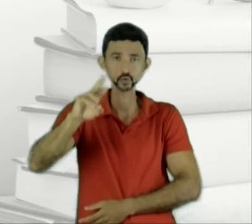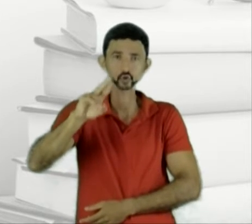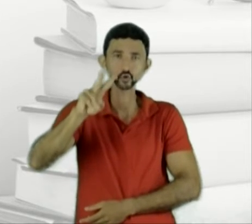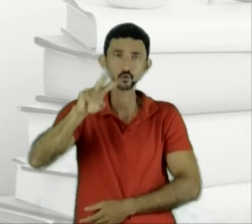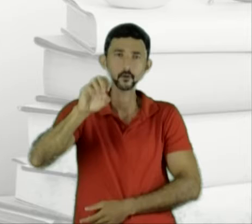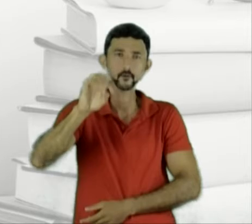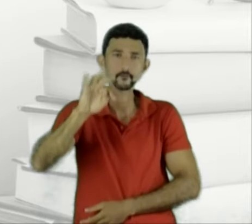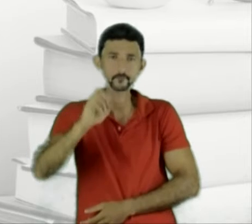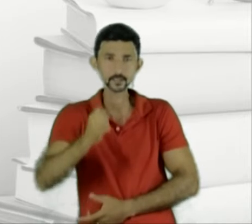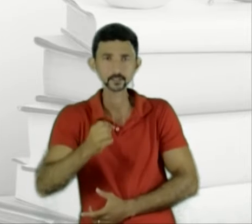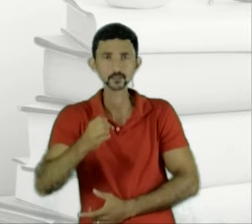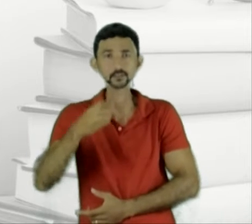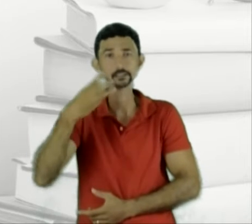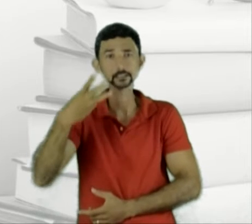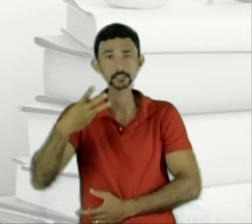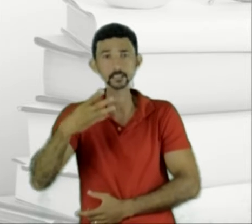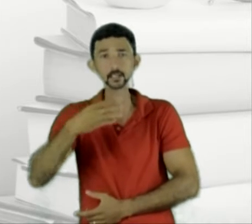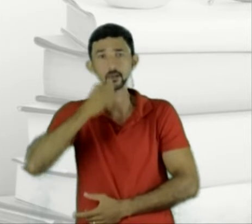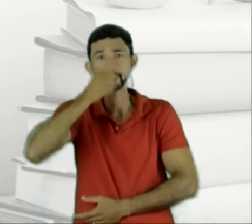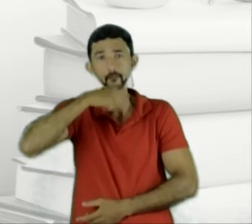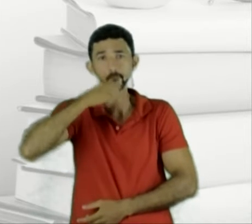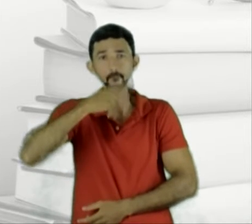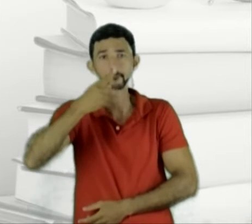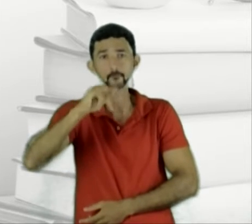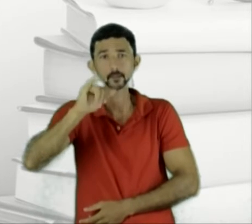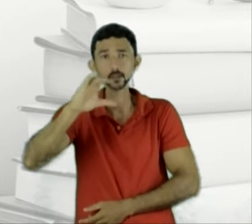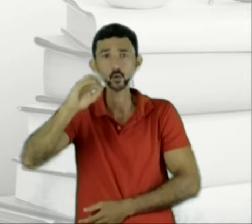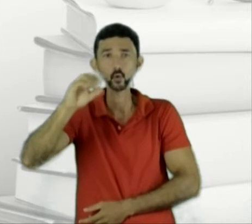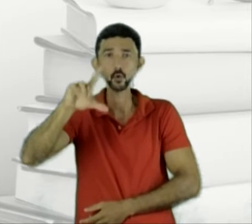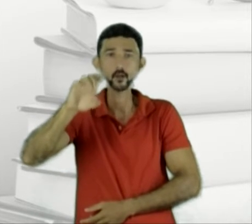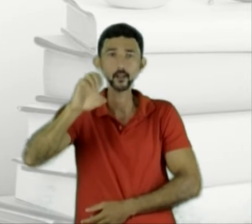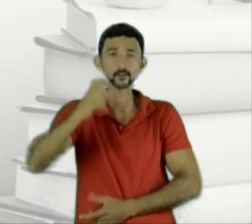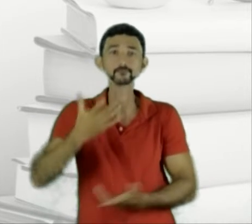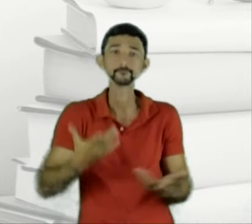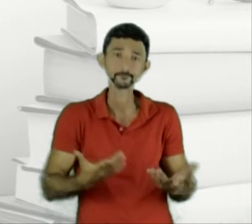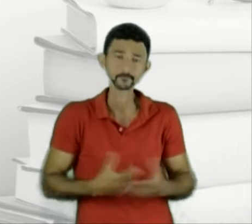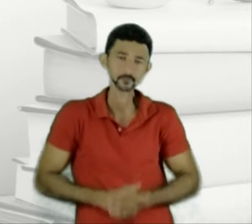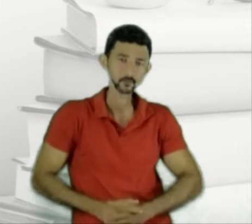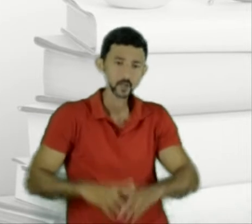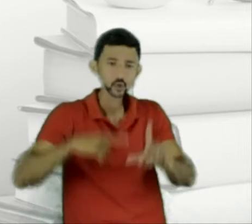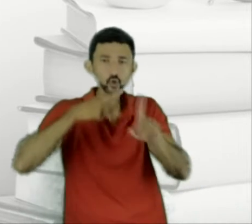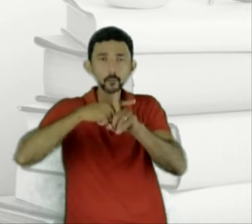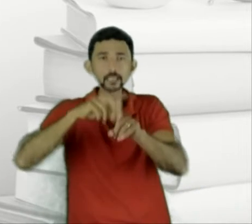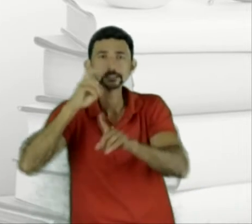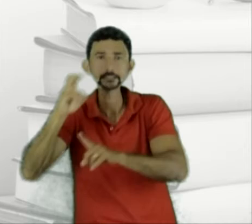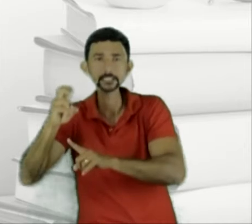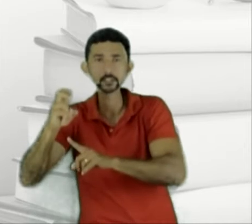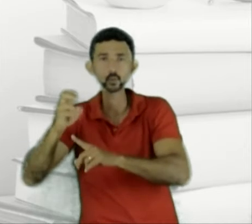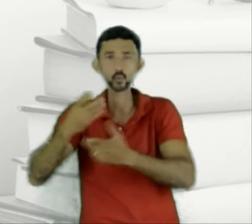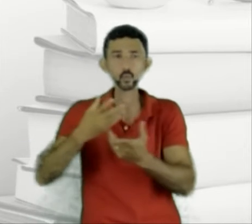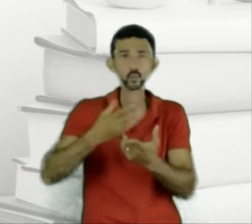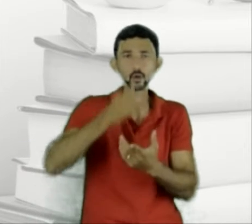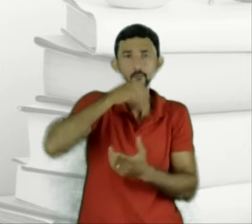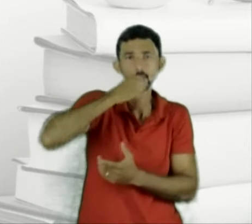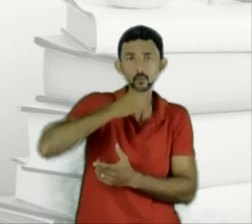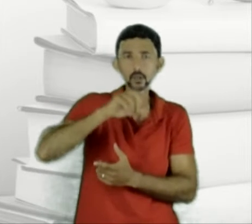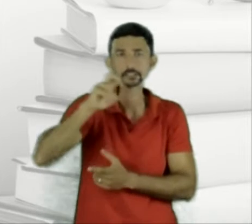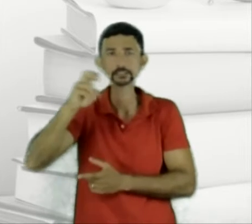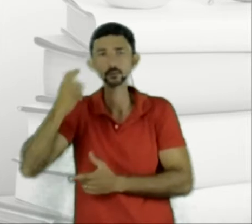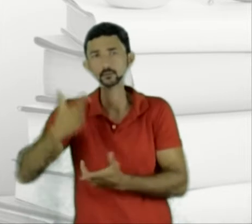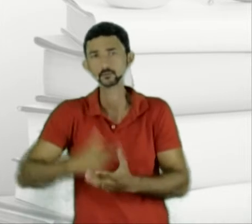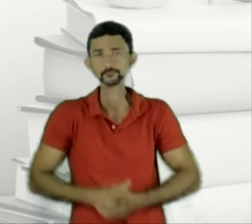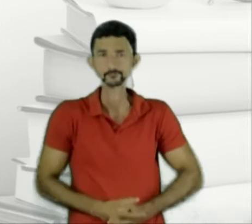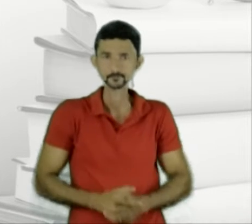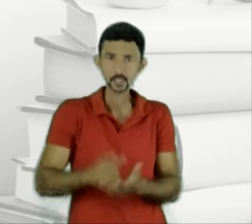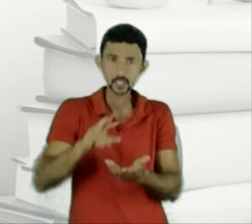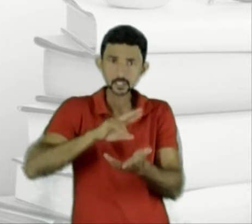Certo? Então você não pode somá-los e dizer que tem 5 picolés ou 5 sorvetes. E